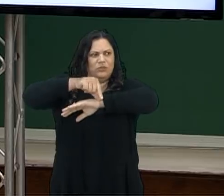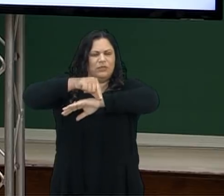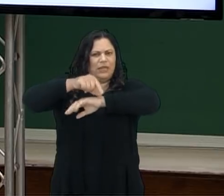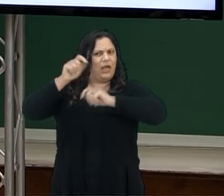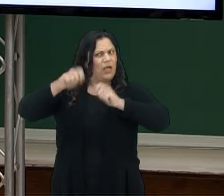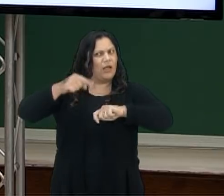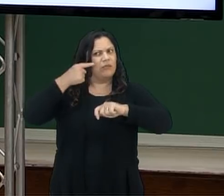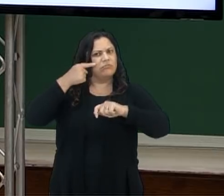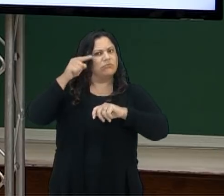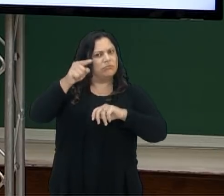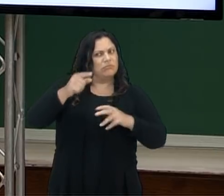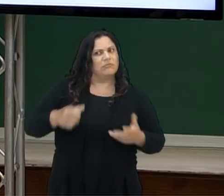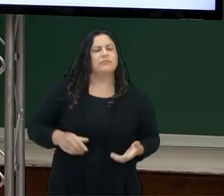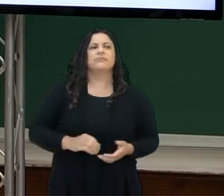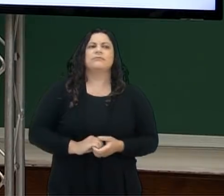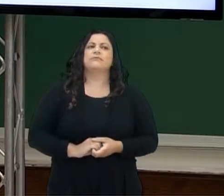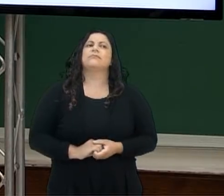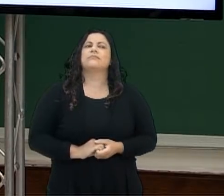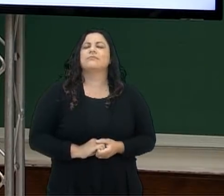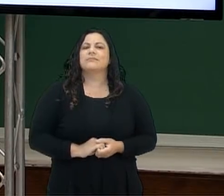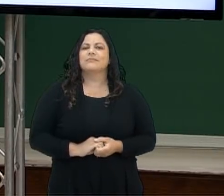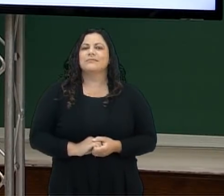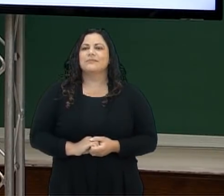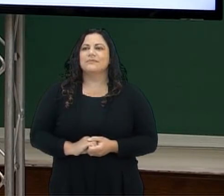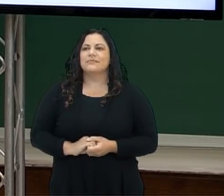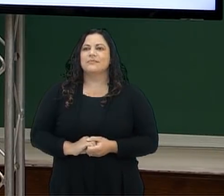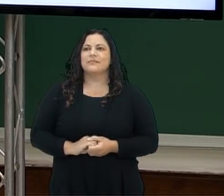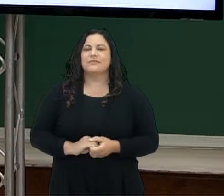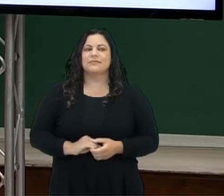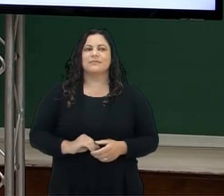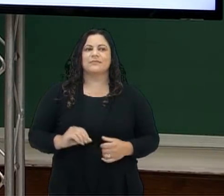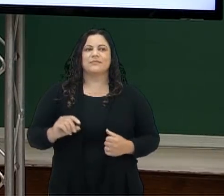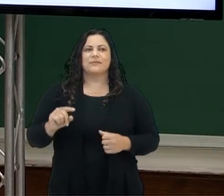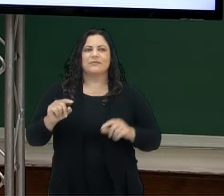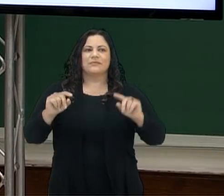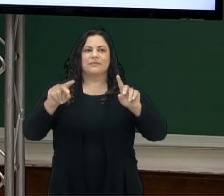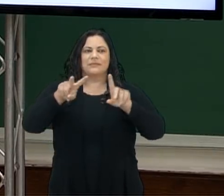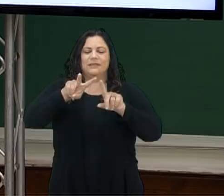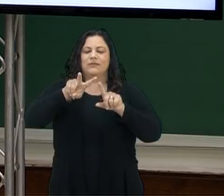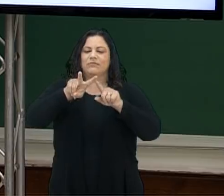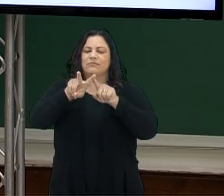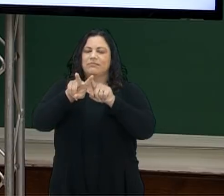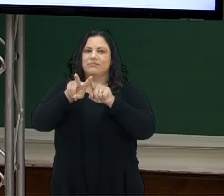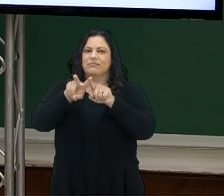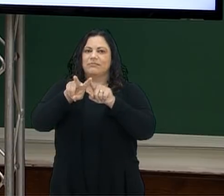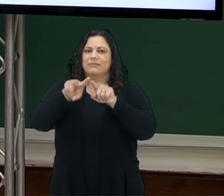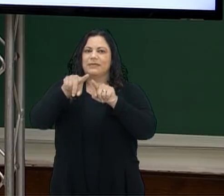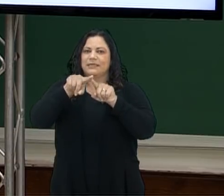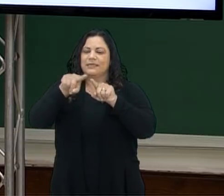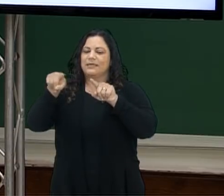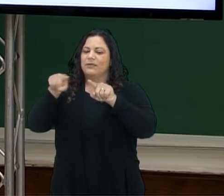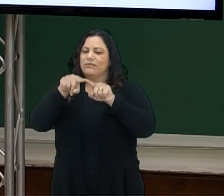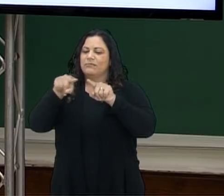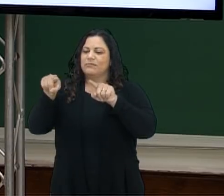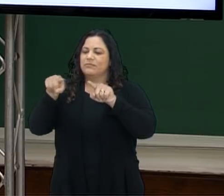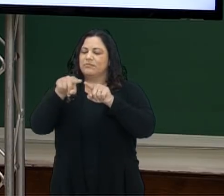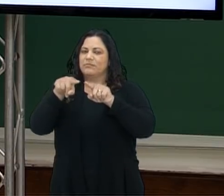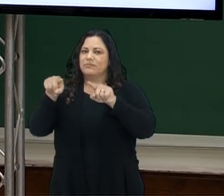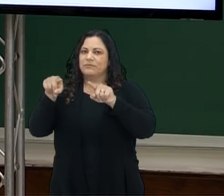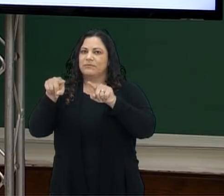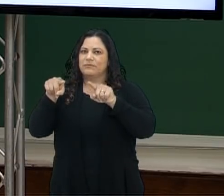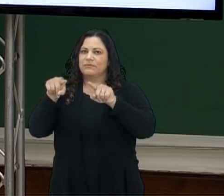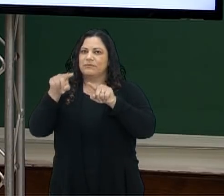centímetros, é isso que você vai colocar. Vai traçar uma circunferência usando esta medida de 3 centímetros que você definiu. Então, você